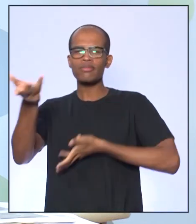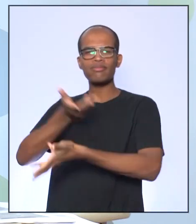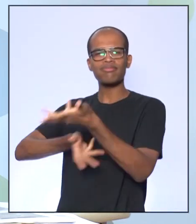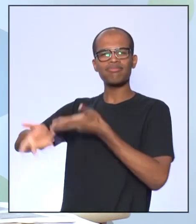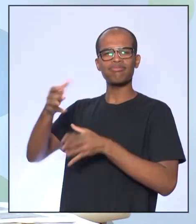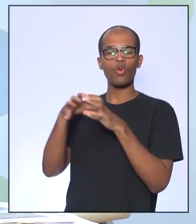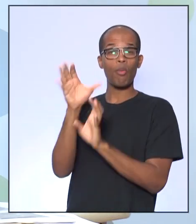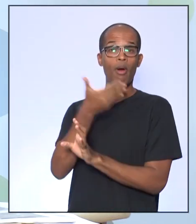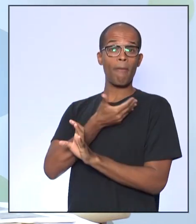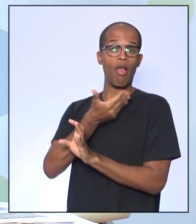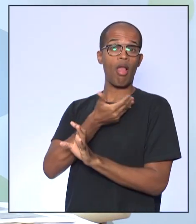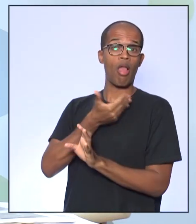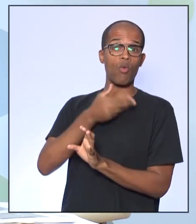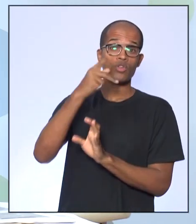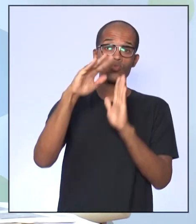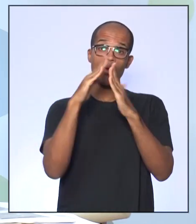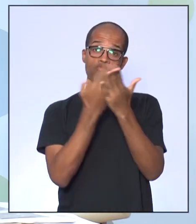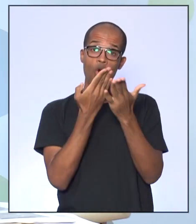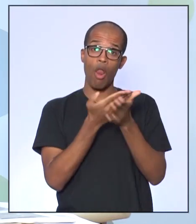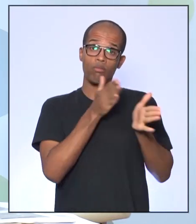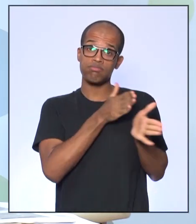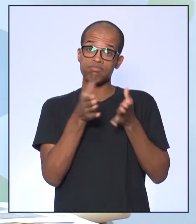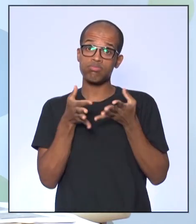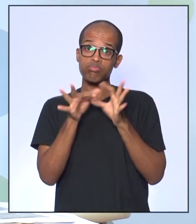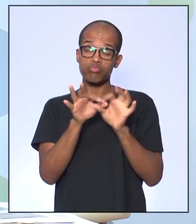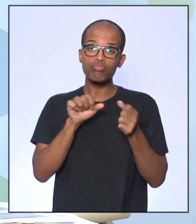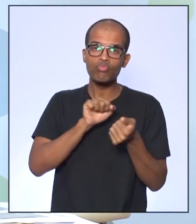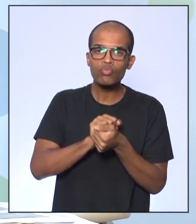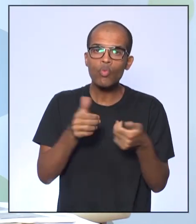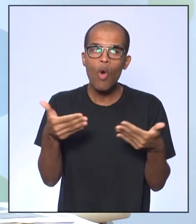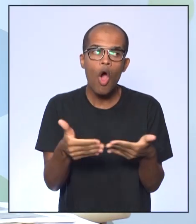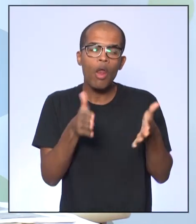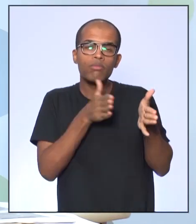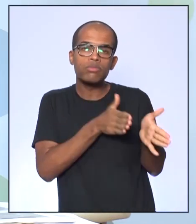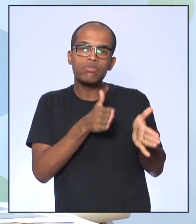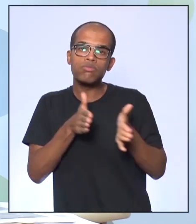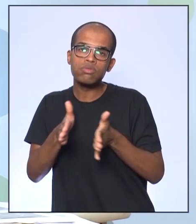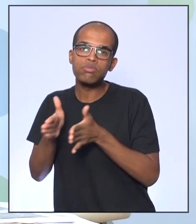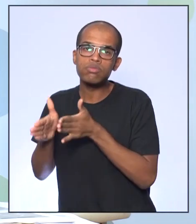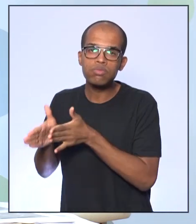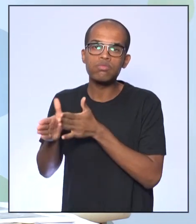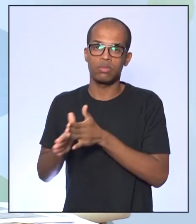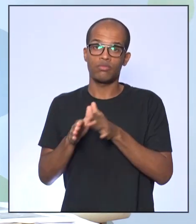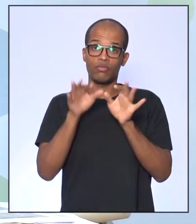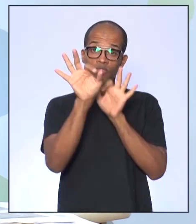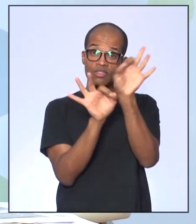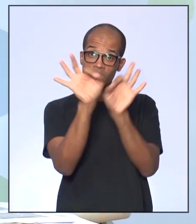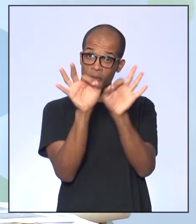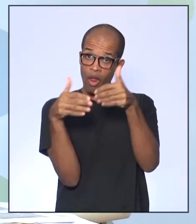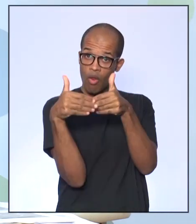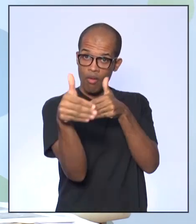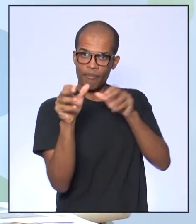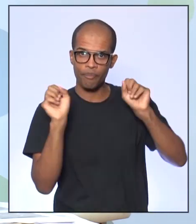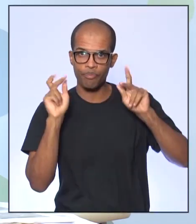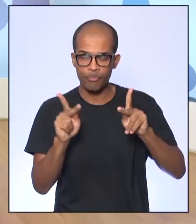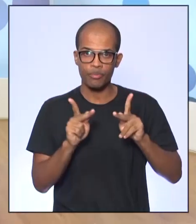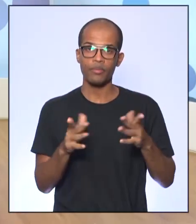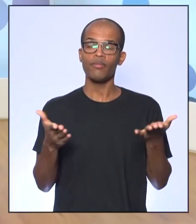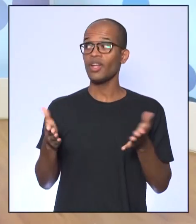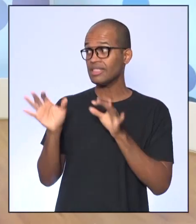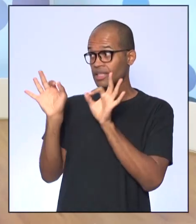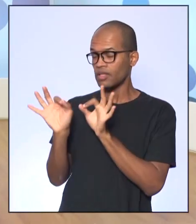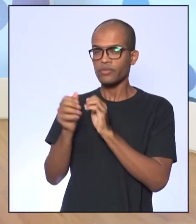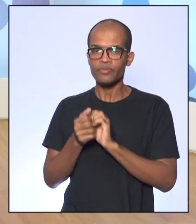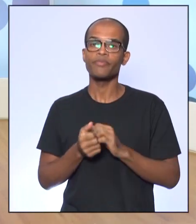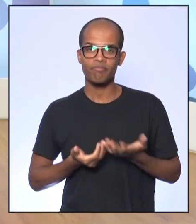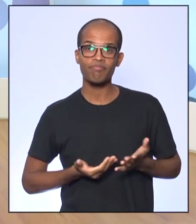colegas, né? Organize-se com a sua escola para que essa aula se organize em torno do que vocês estão preparando já por aí. Não é mesmo, professora?